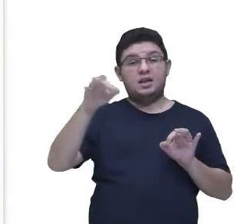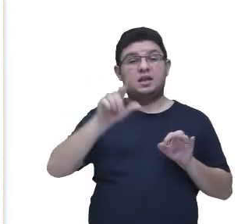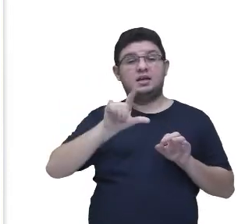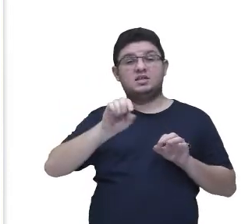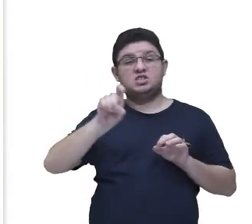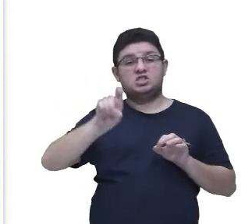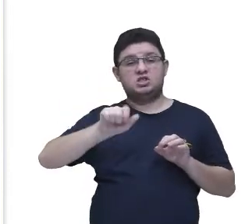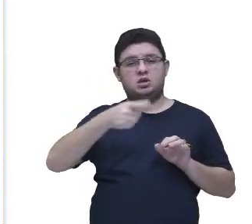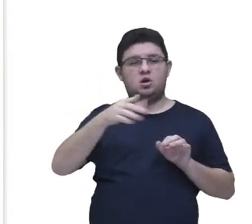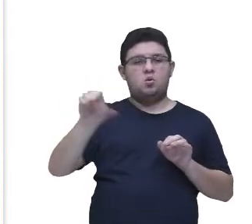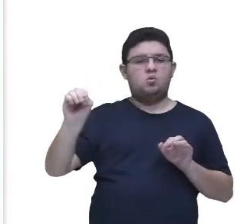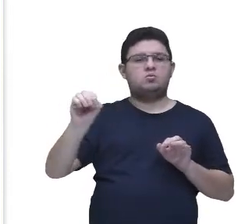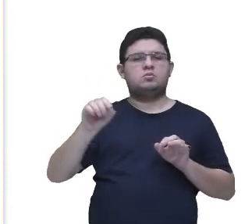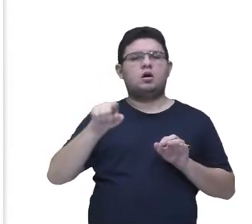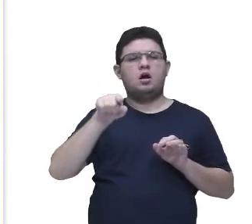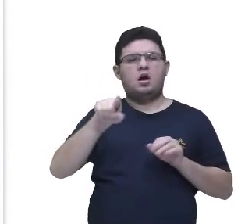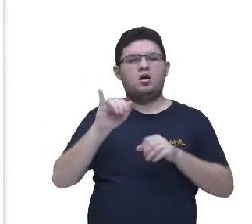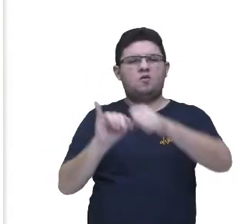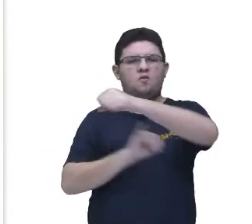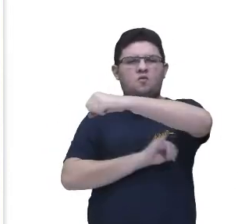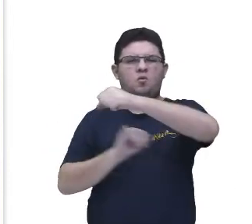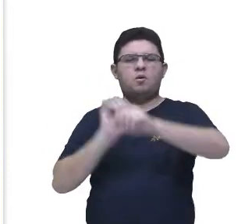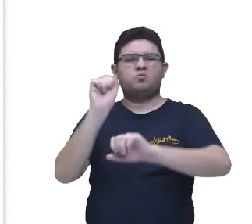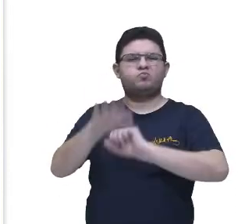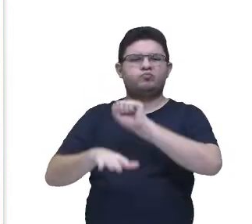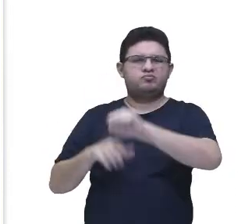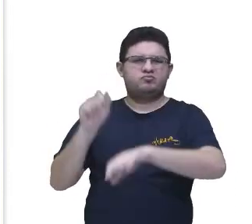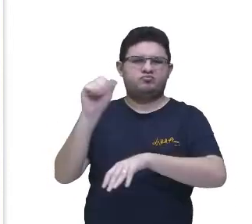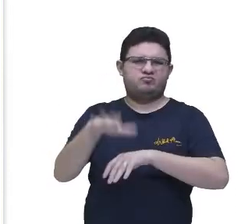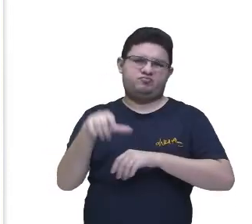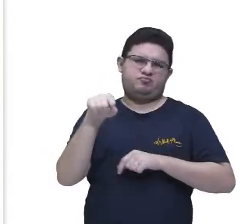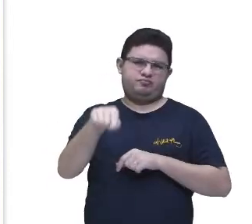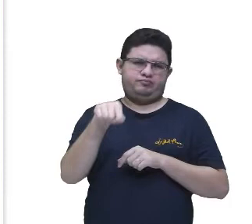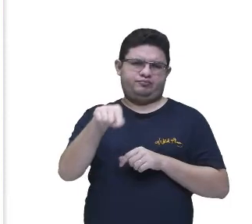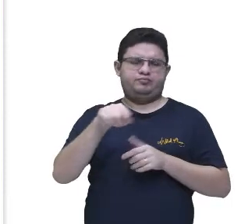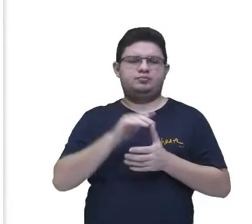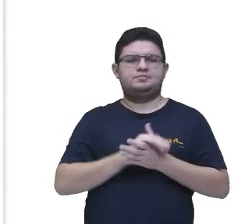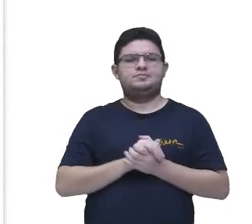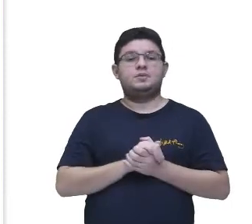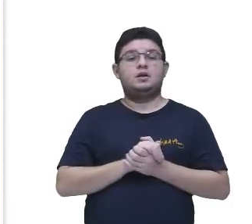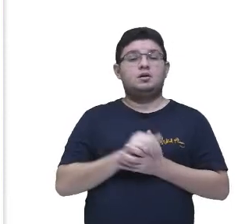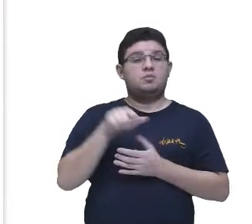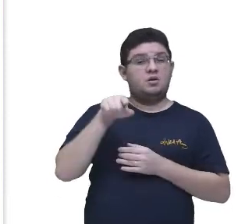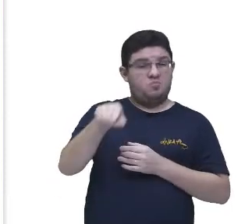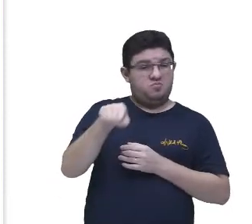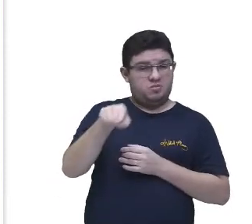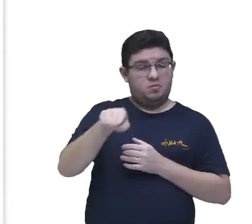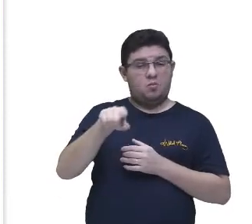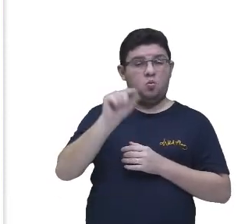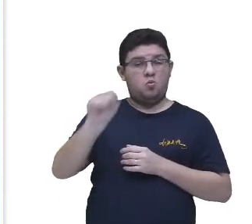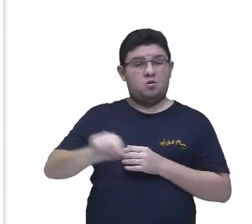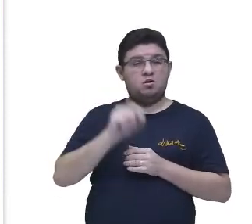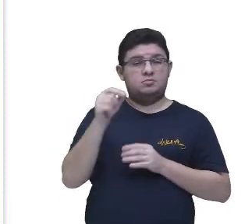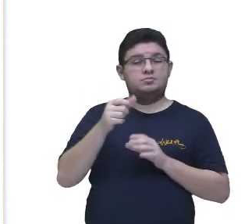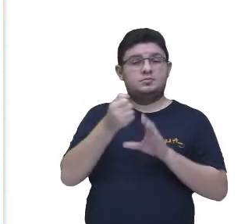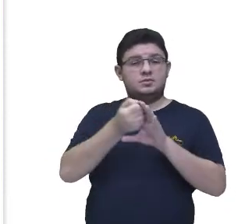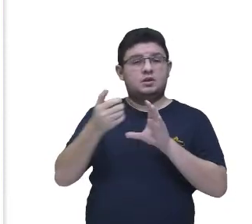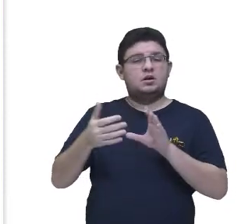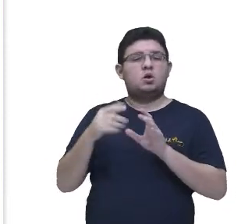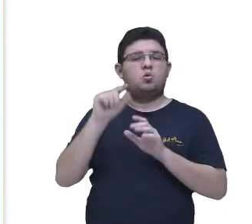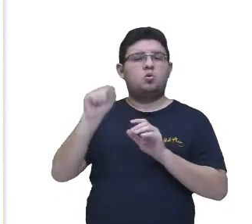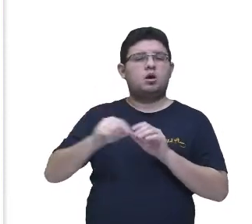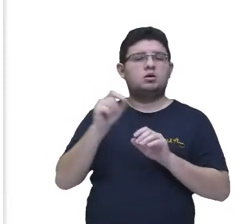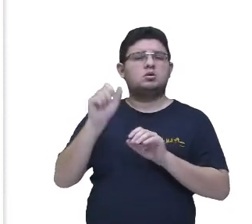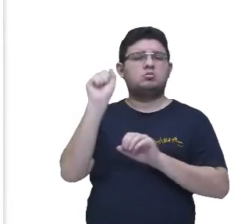uma forma inadequada de dispor o lixo, porque ele vai se caracterizar simplesmente por descartar. Então,